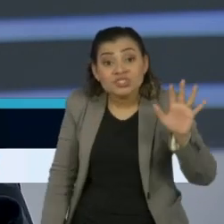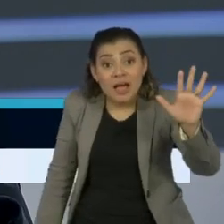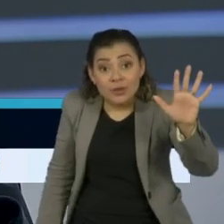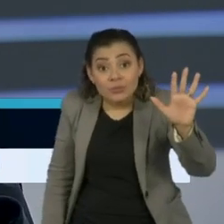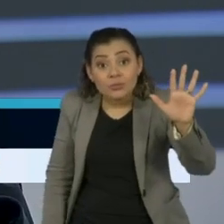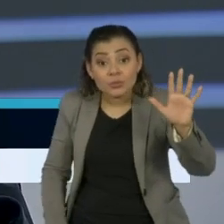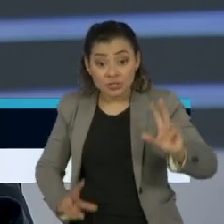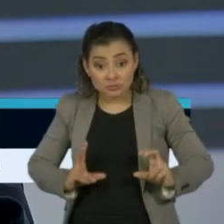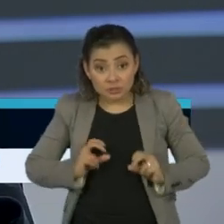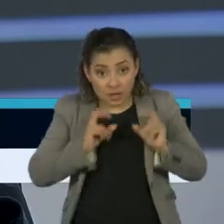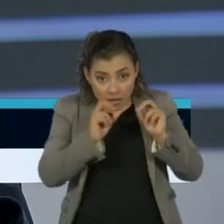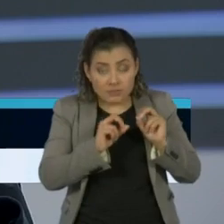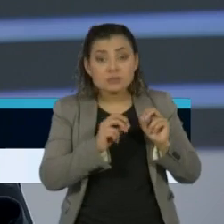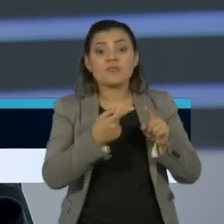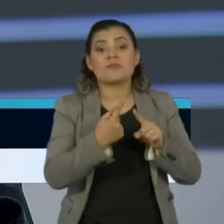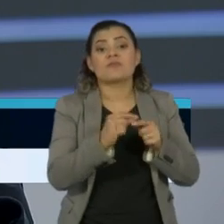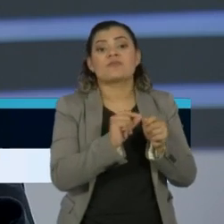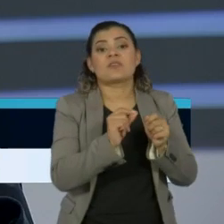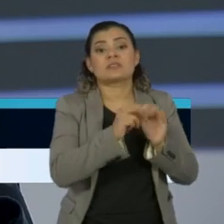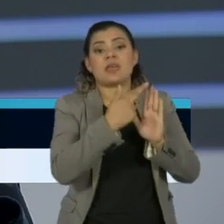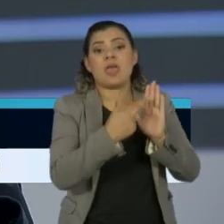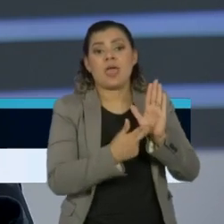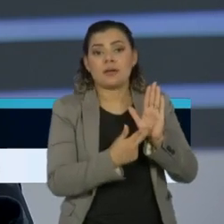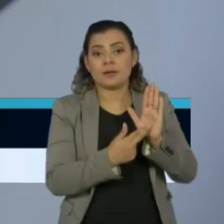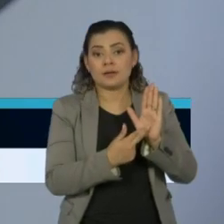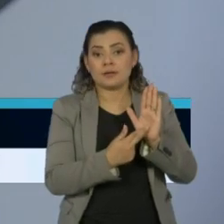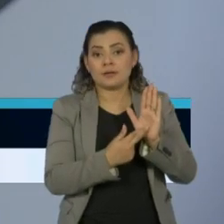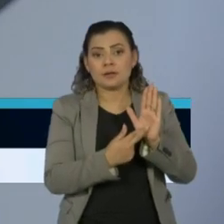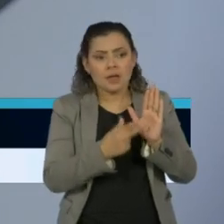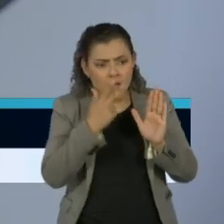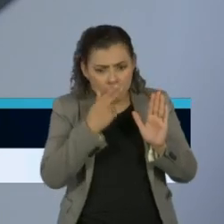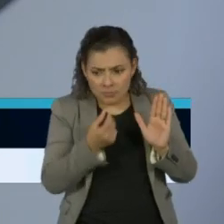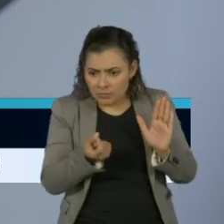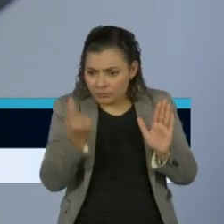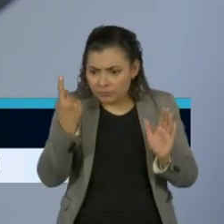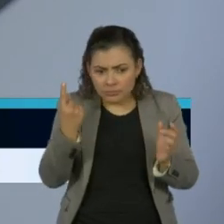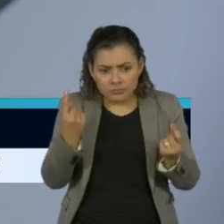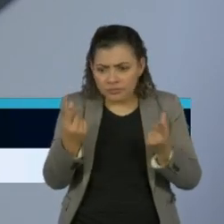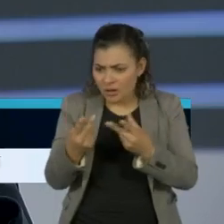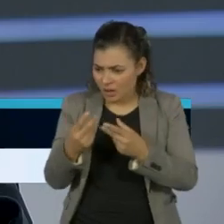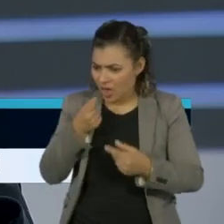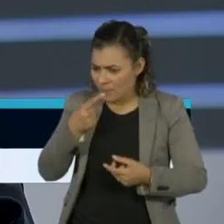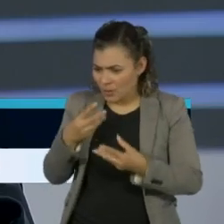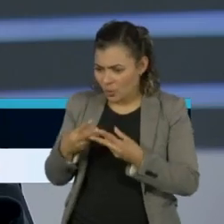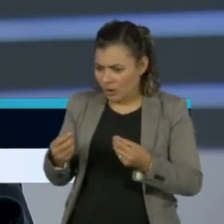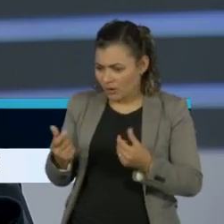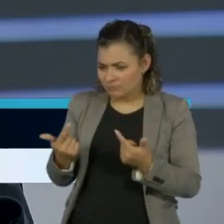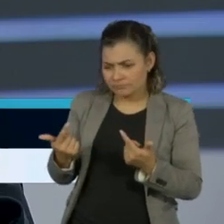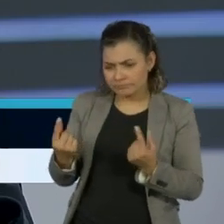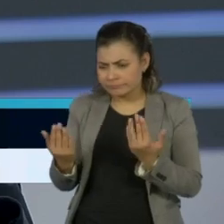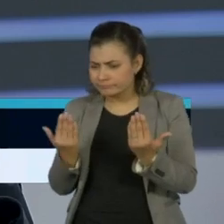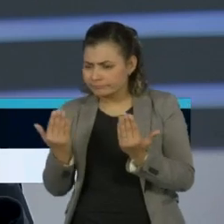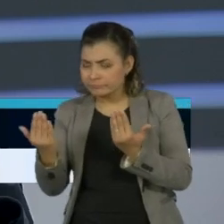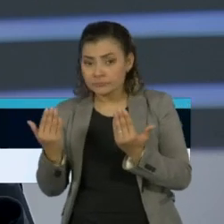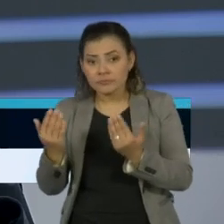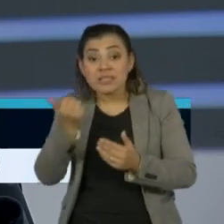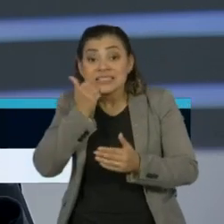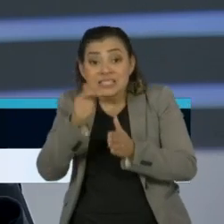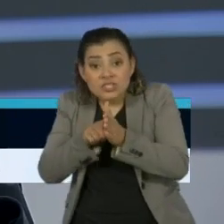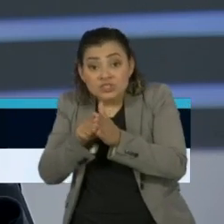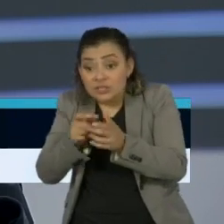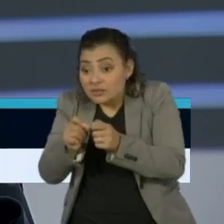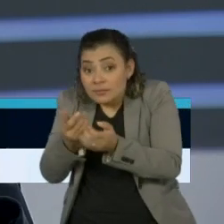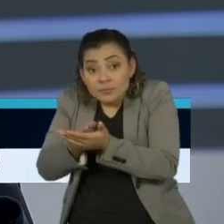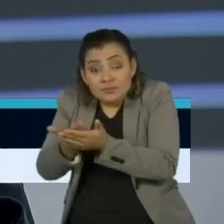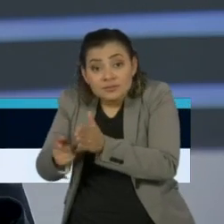o estudo câncer fizesse um protocolo que é parado no meio pela ineficiência que aconteceu os médicos dos cientistas que estão